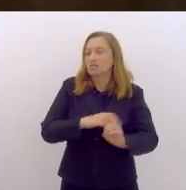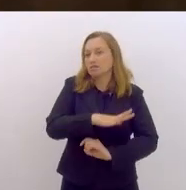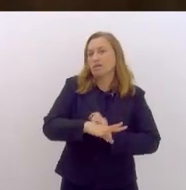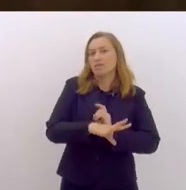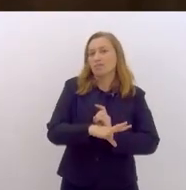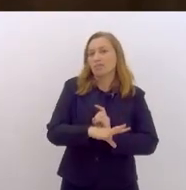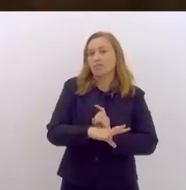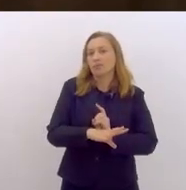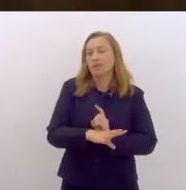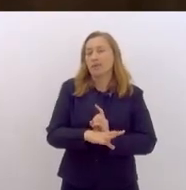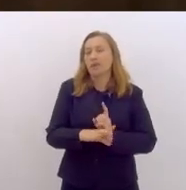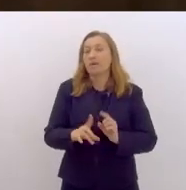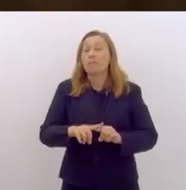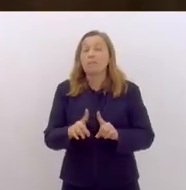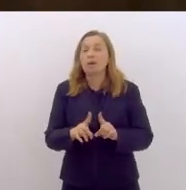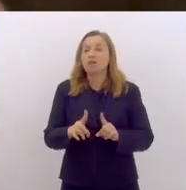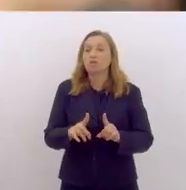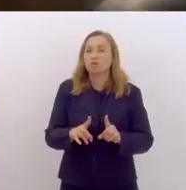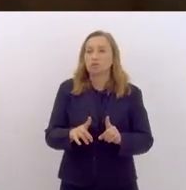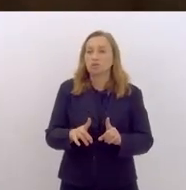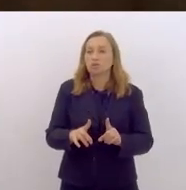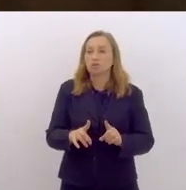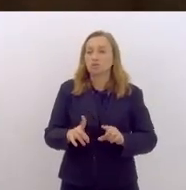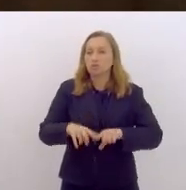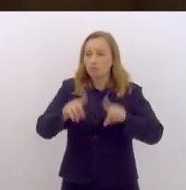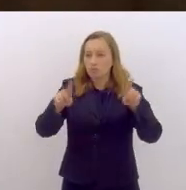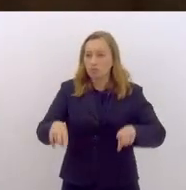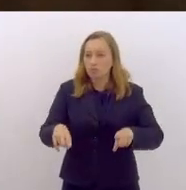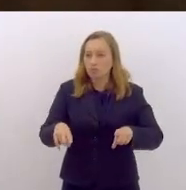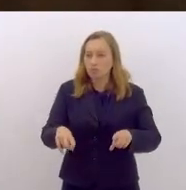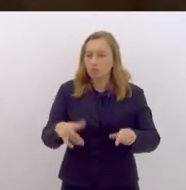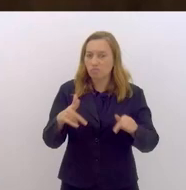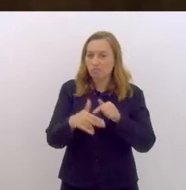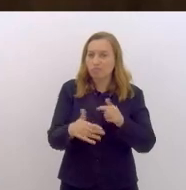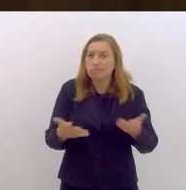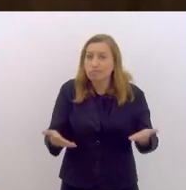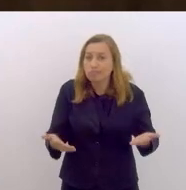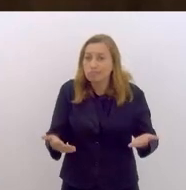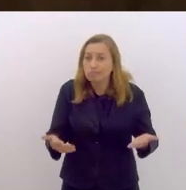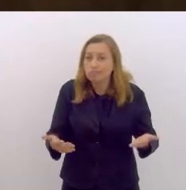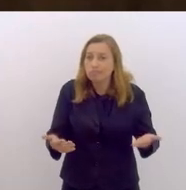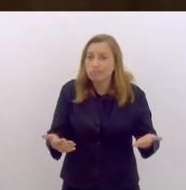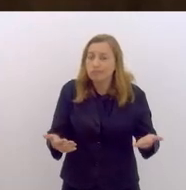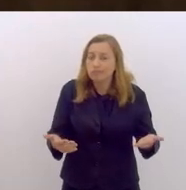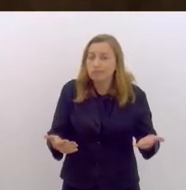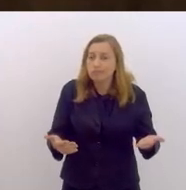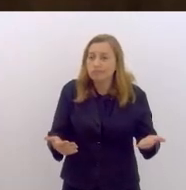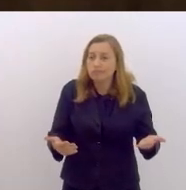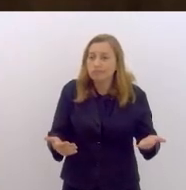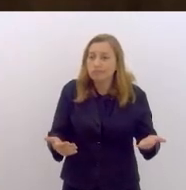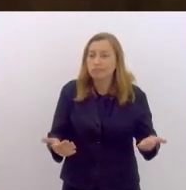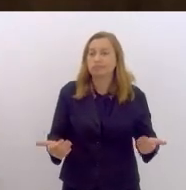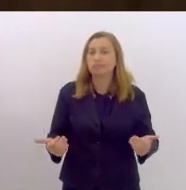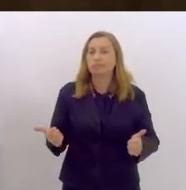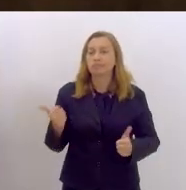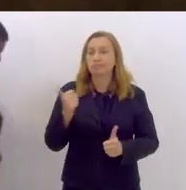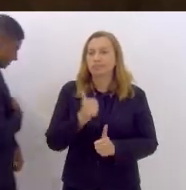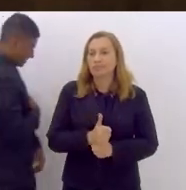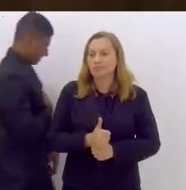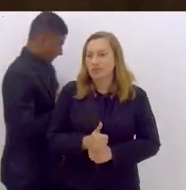sociais. Mas os funcionários foram quarteirizados através de